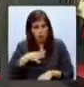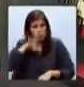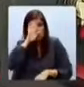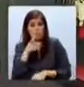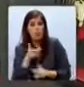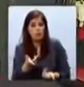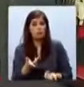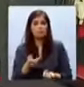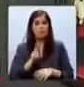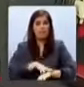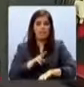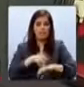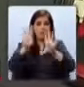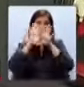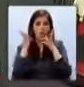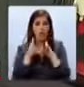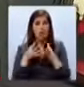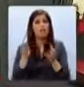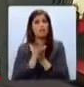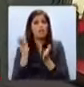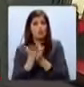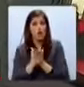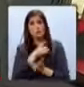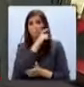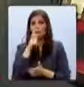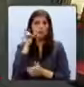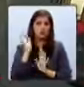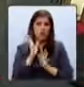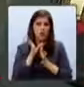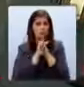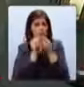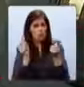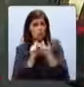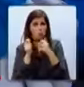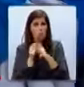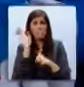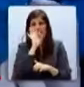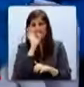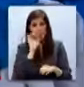A Direção-Geral dos Estabelecimentos Escolares já prometeu uma solução. Se não